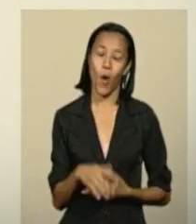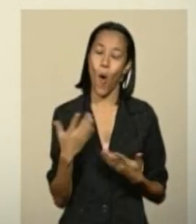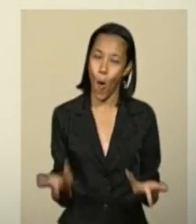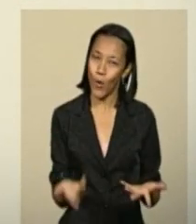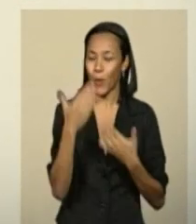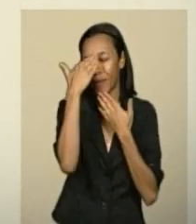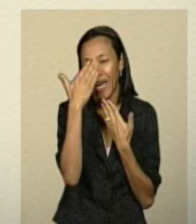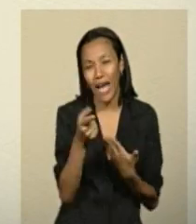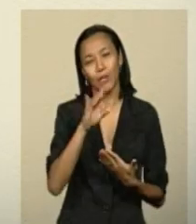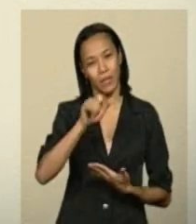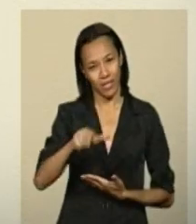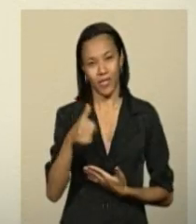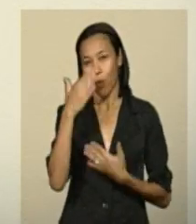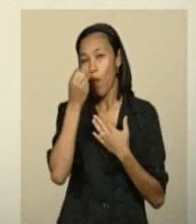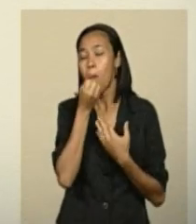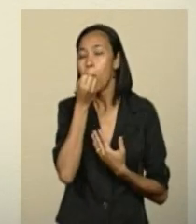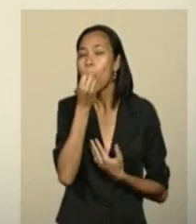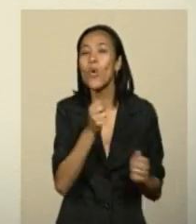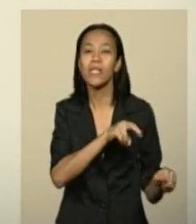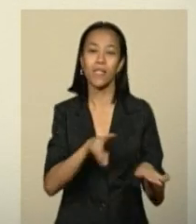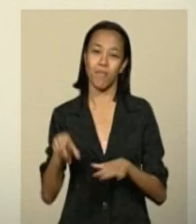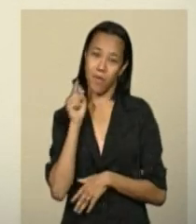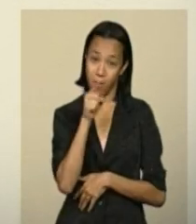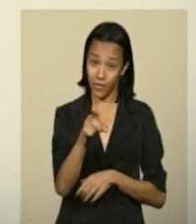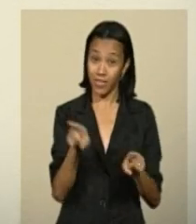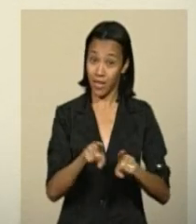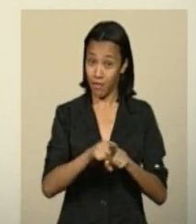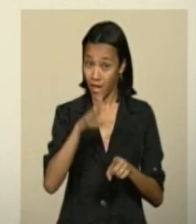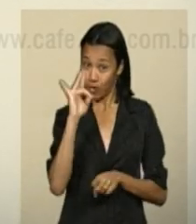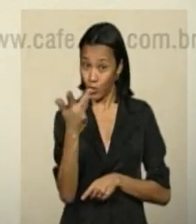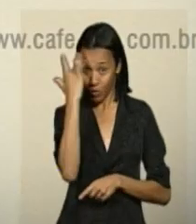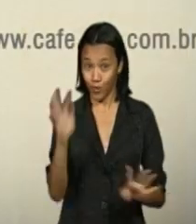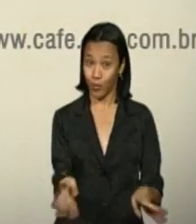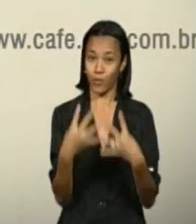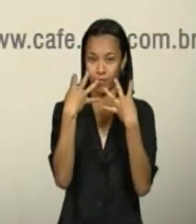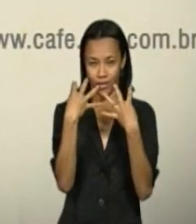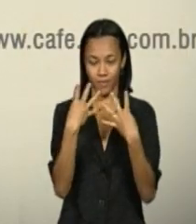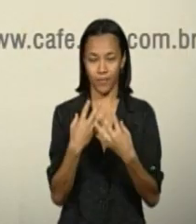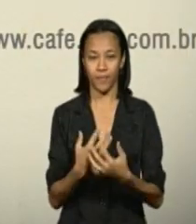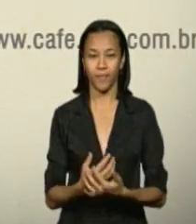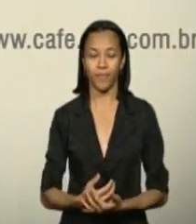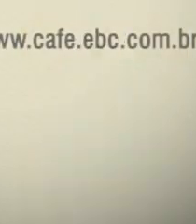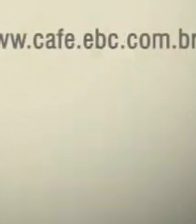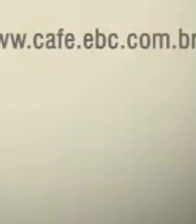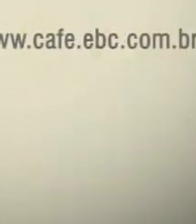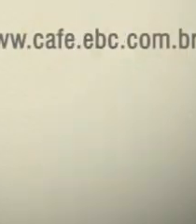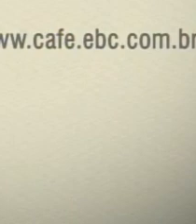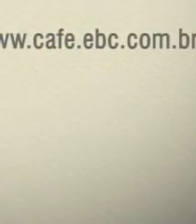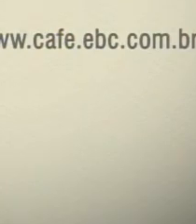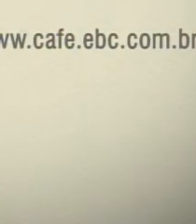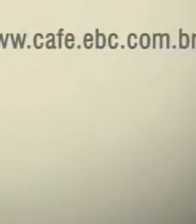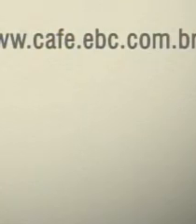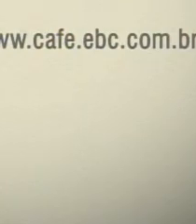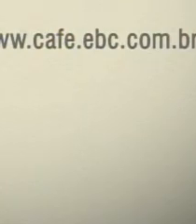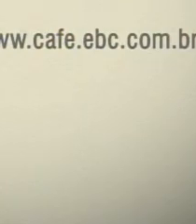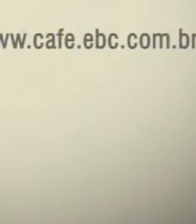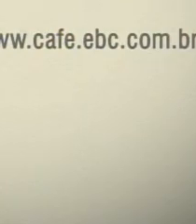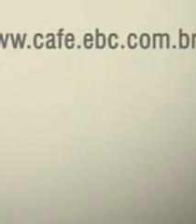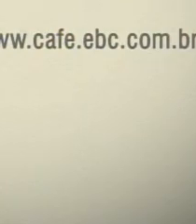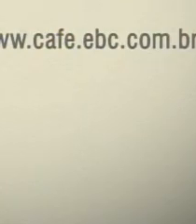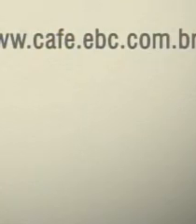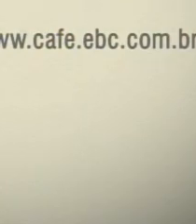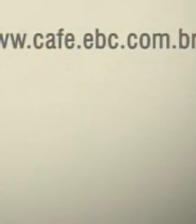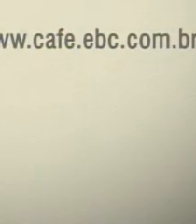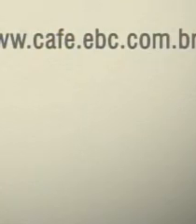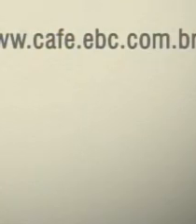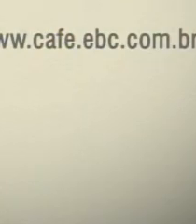Luciano muito obrigada E uma boa semana para você e para os nossos ouvintes você que nos ouve pode acessar o café com a Presidenta na internet